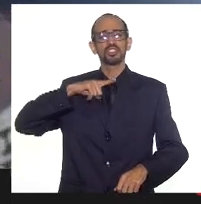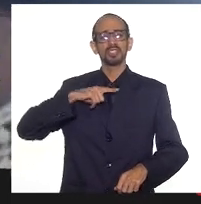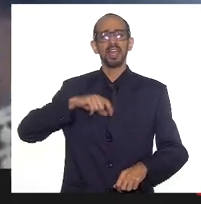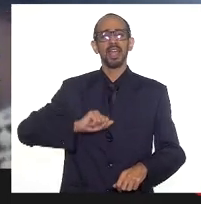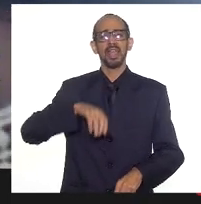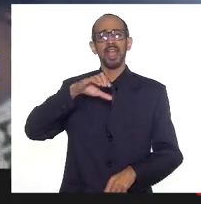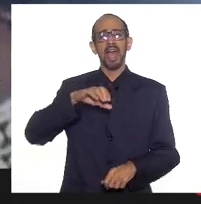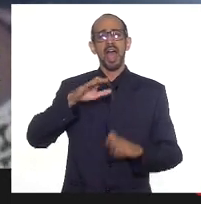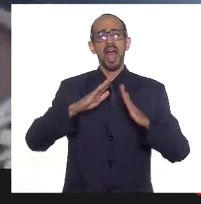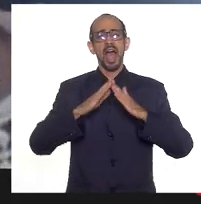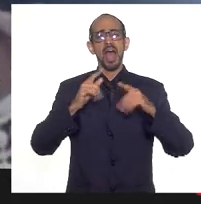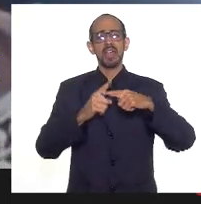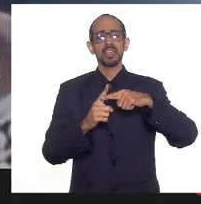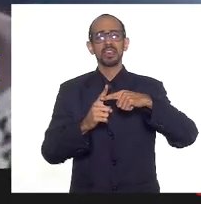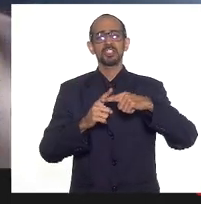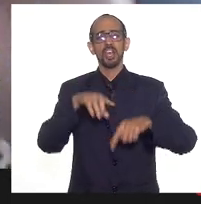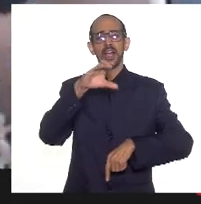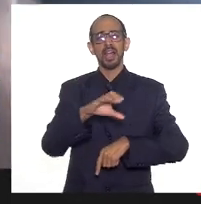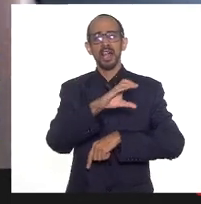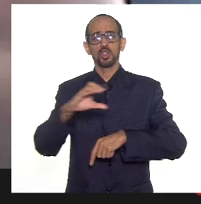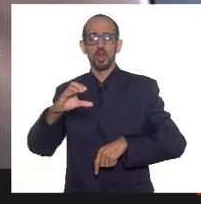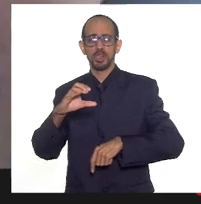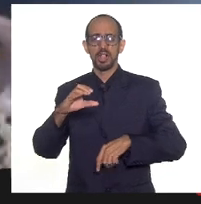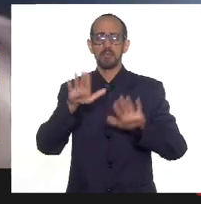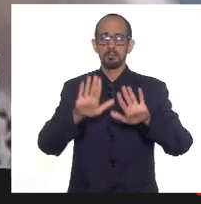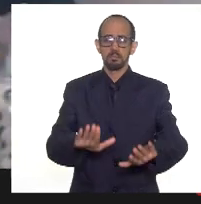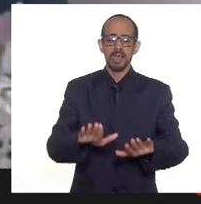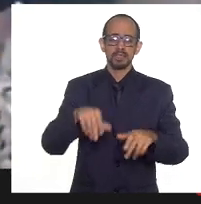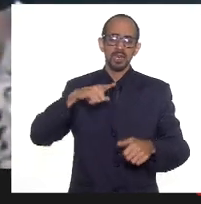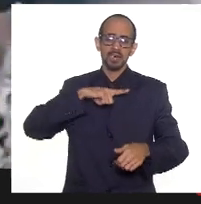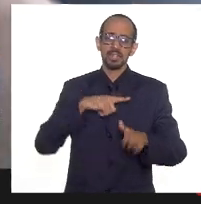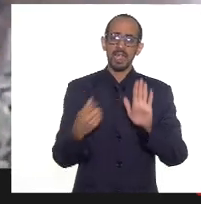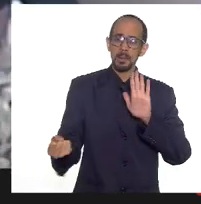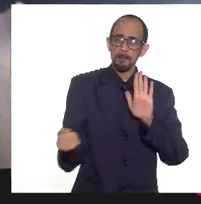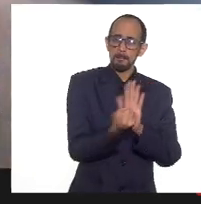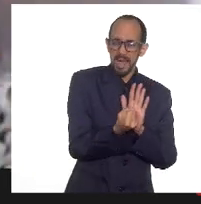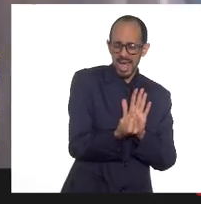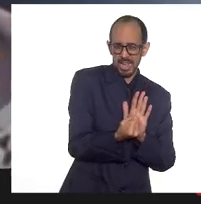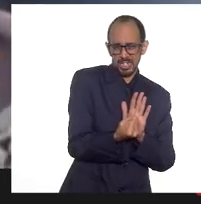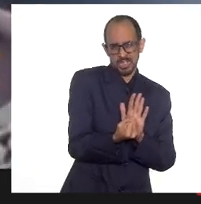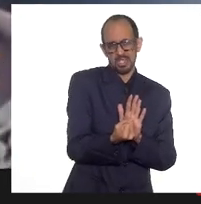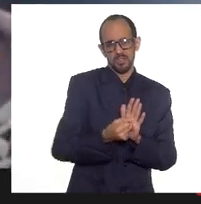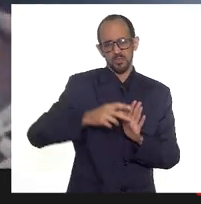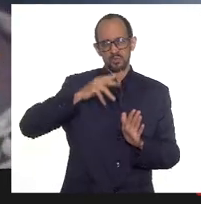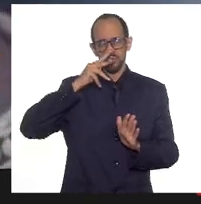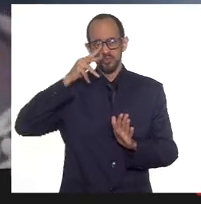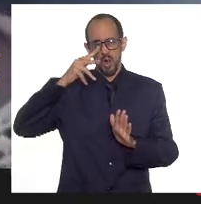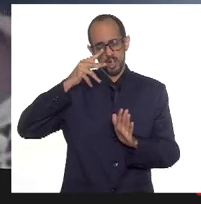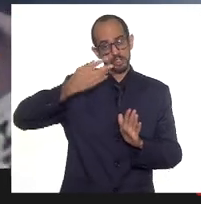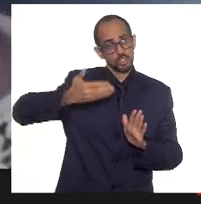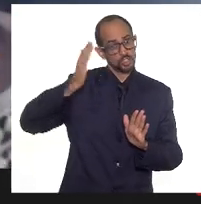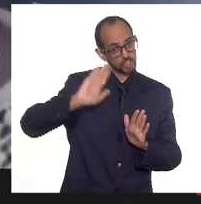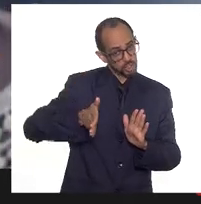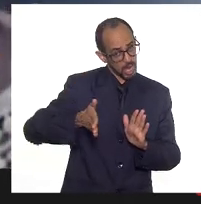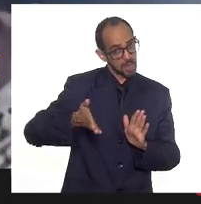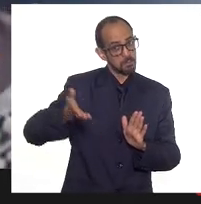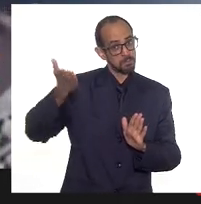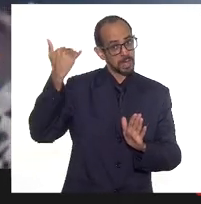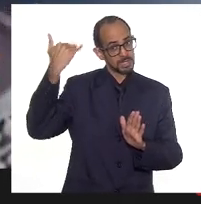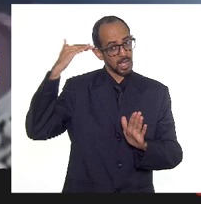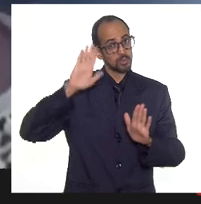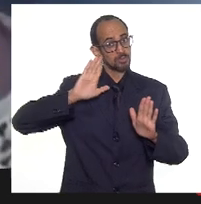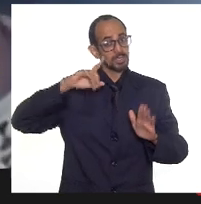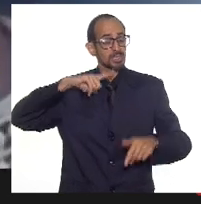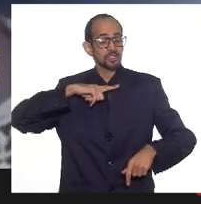né? Mas que ele deixou marcas, né? Embora tenha sido um processo que já ficou para trás, num certo sentido, mas ele